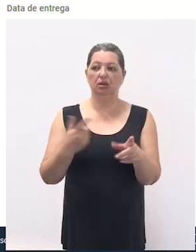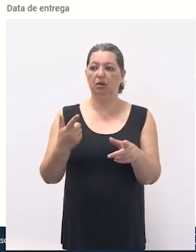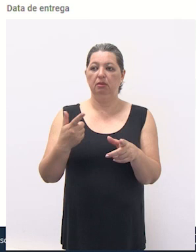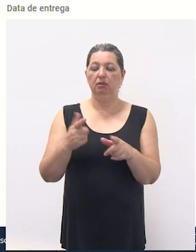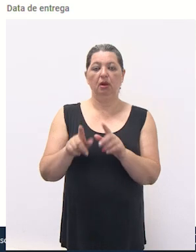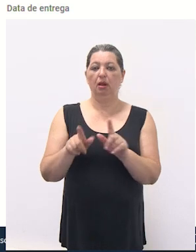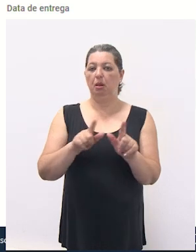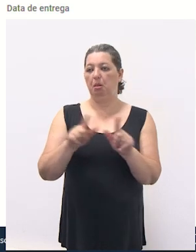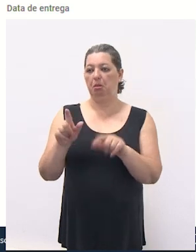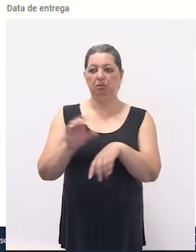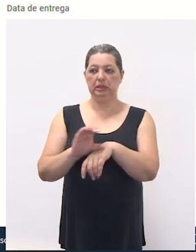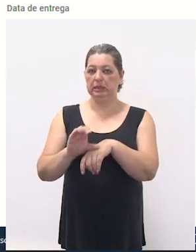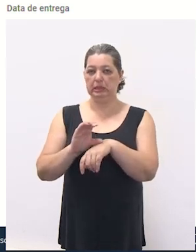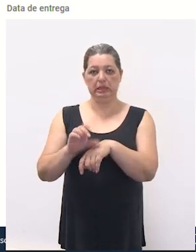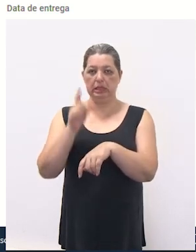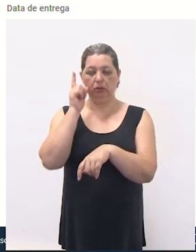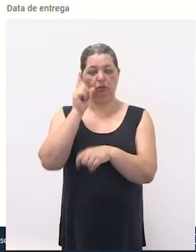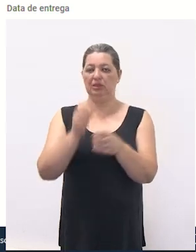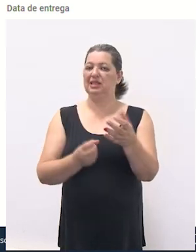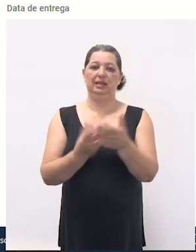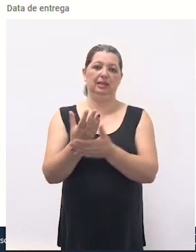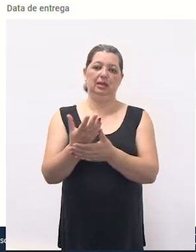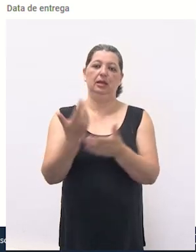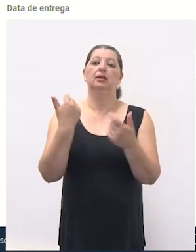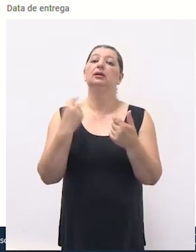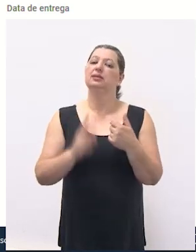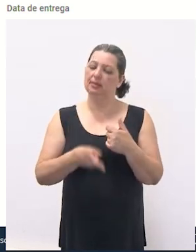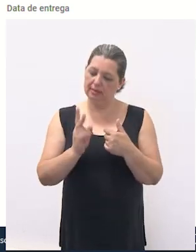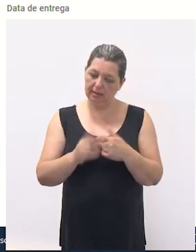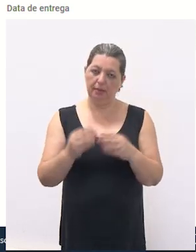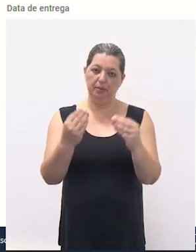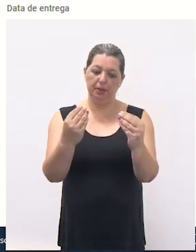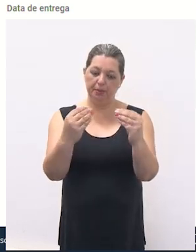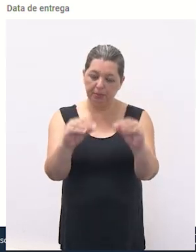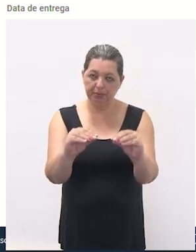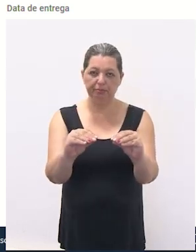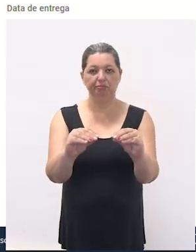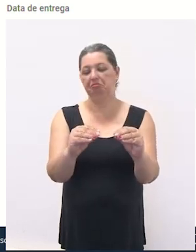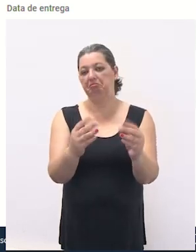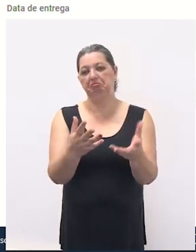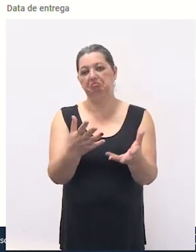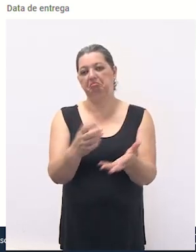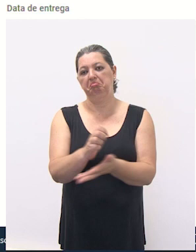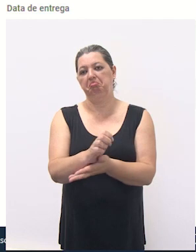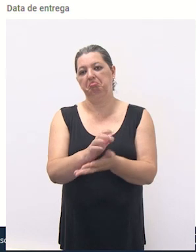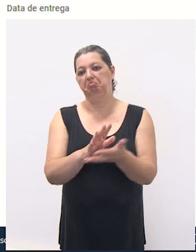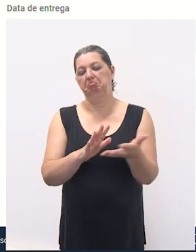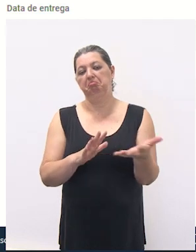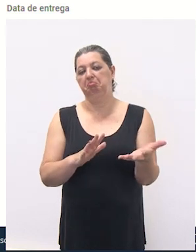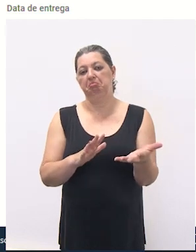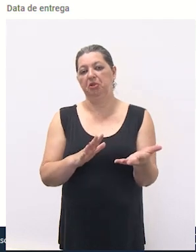não consegue criar. Então, sempre coloca aí, sei lá, atividade 1, vamos usar